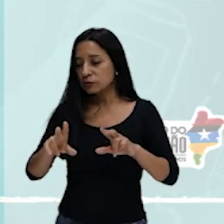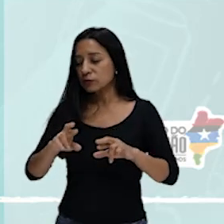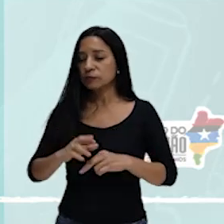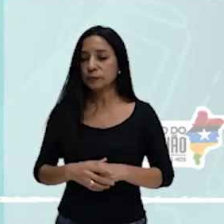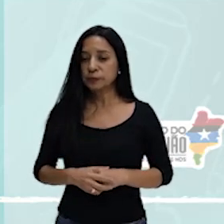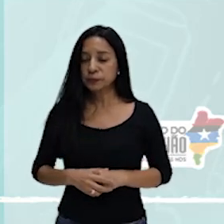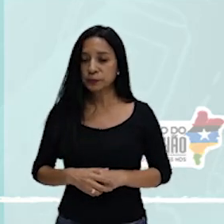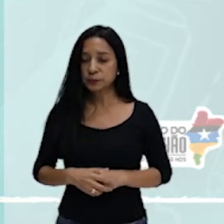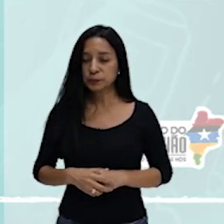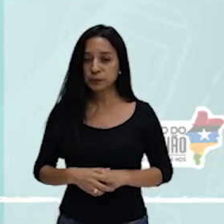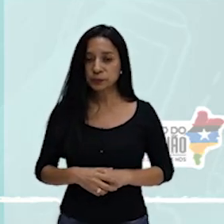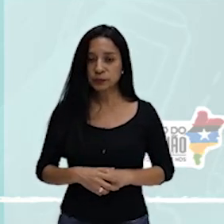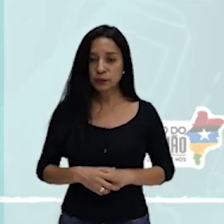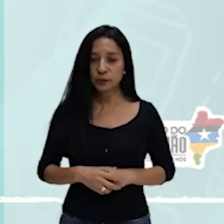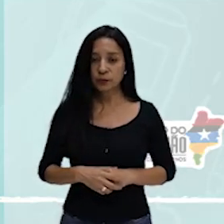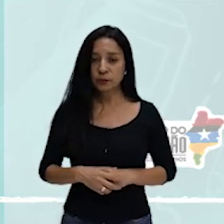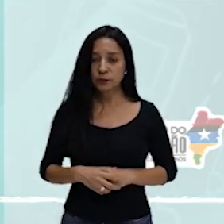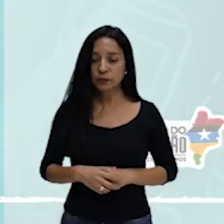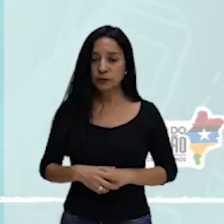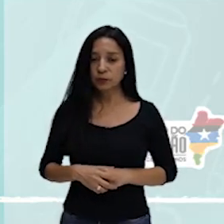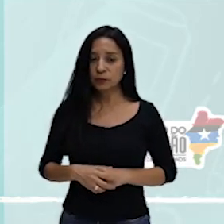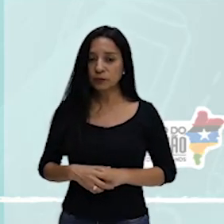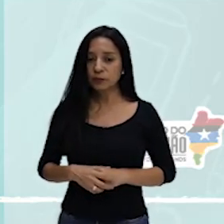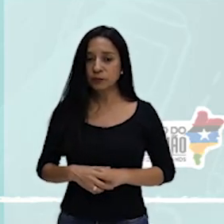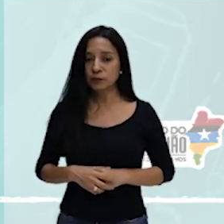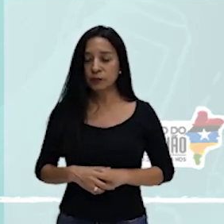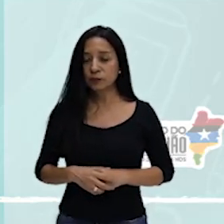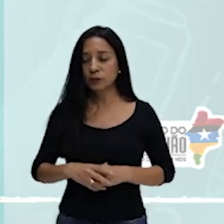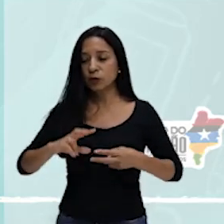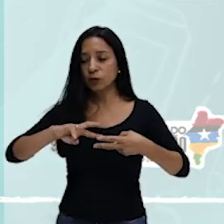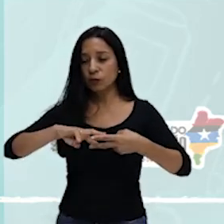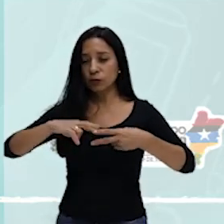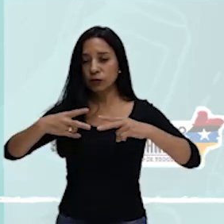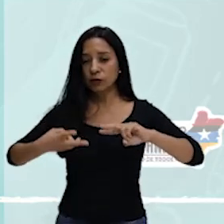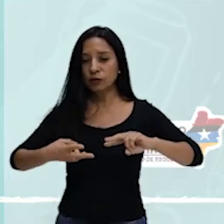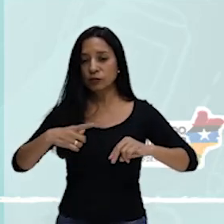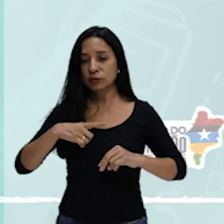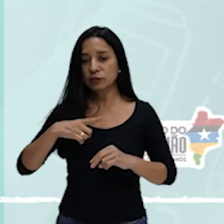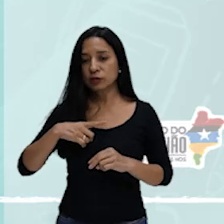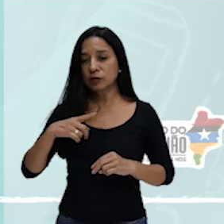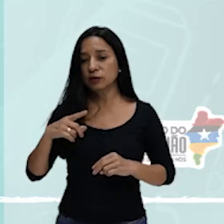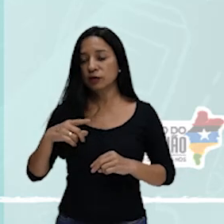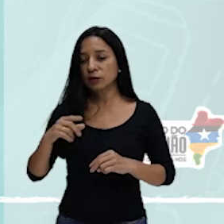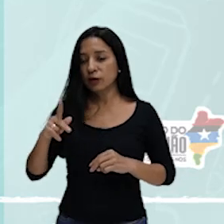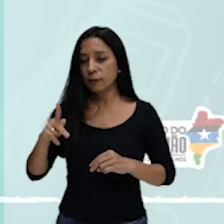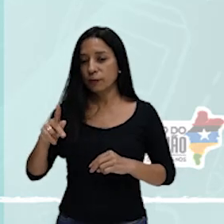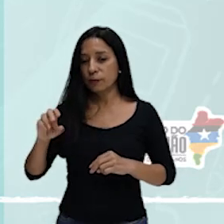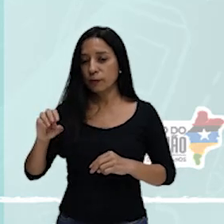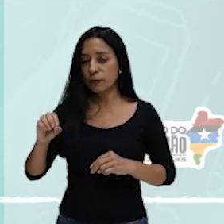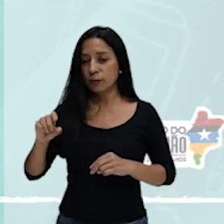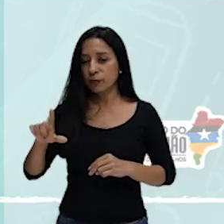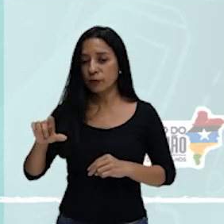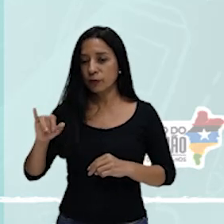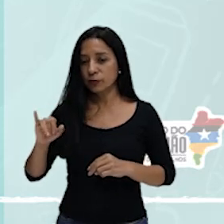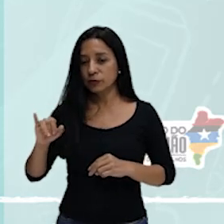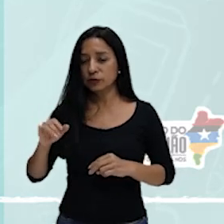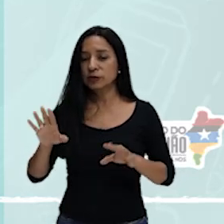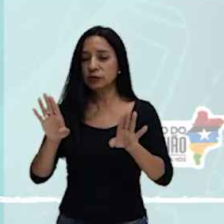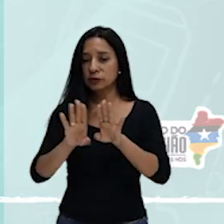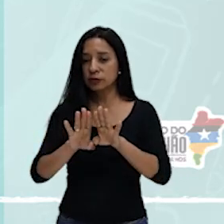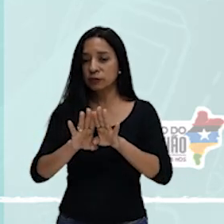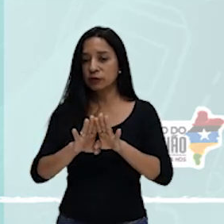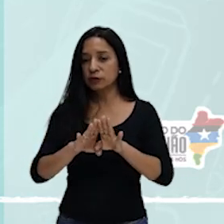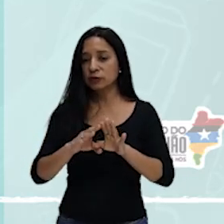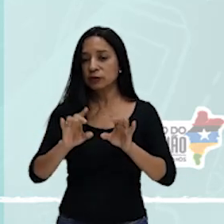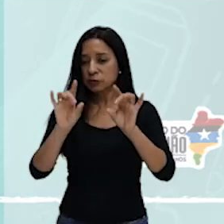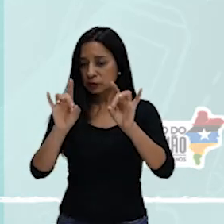ok? O alelo que causa a polidactilia na espécie humana também tem expressividade variável. Quer ver,